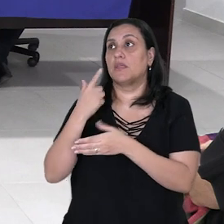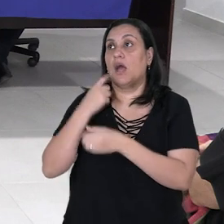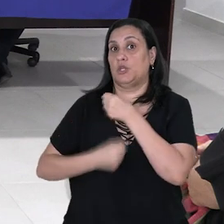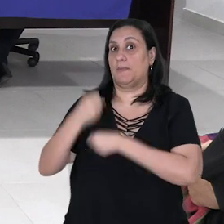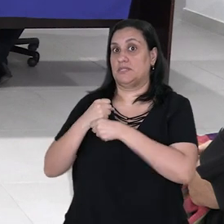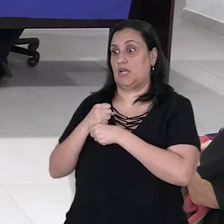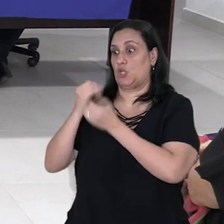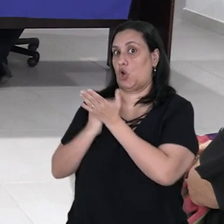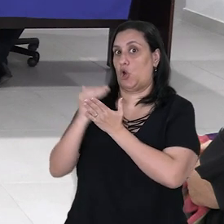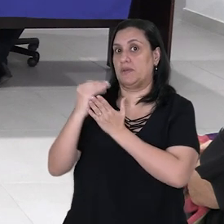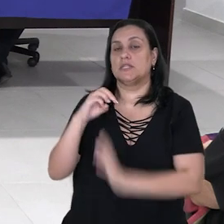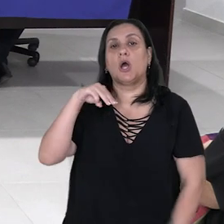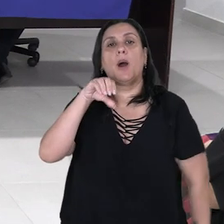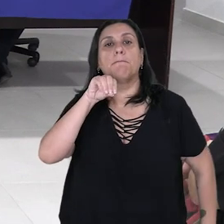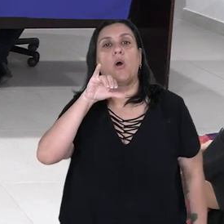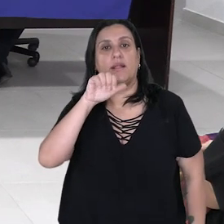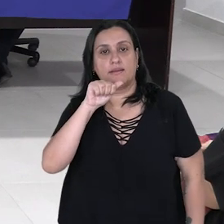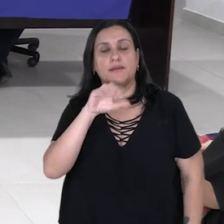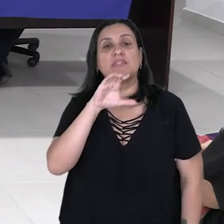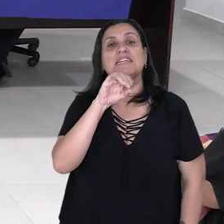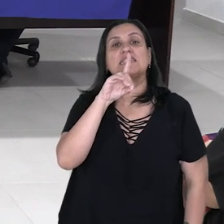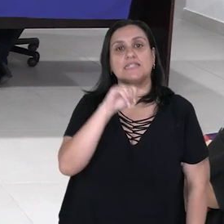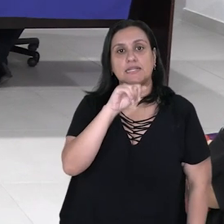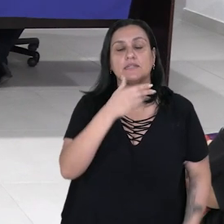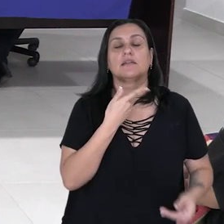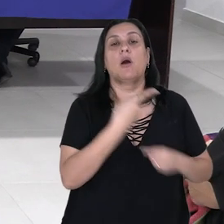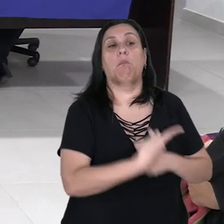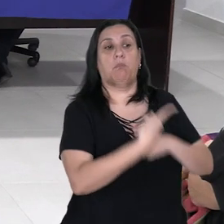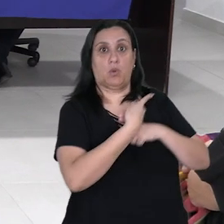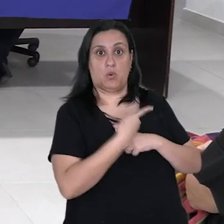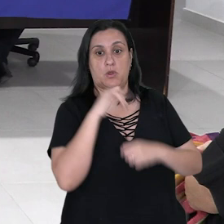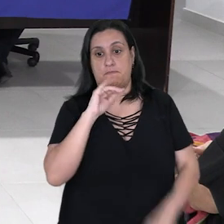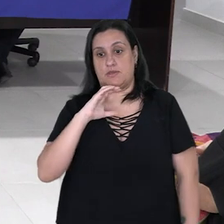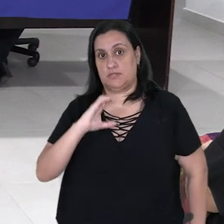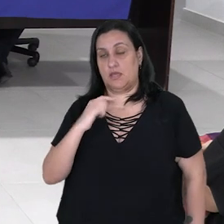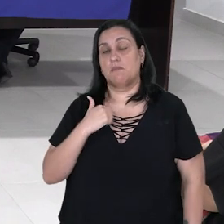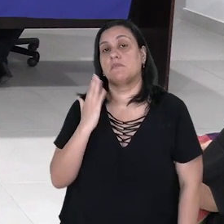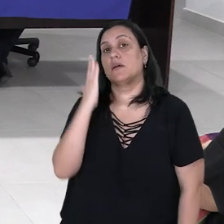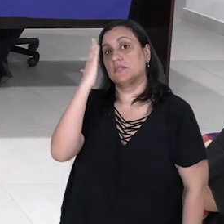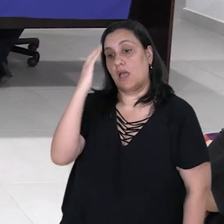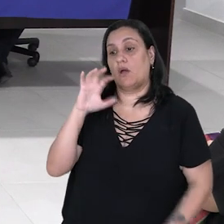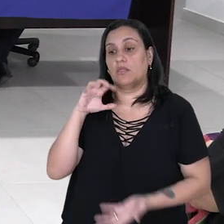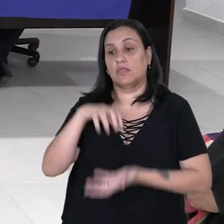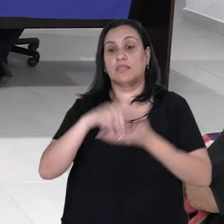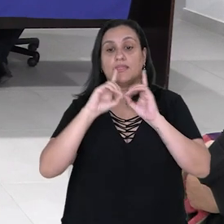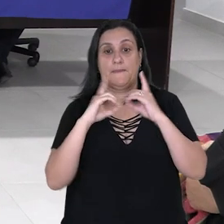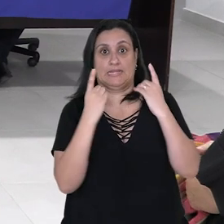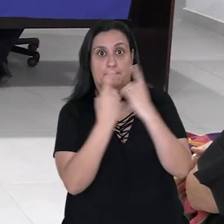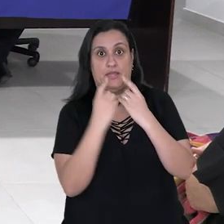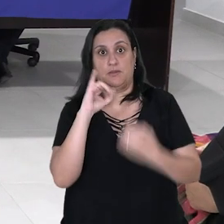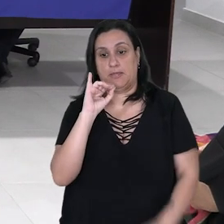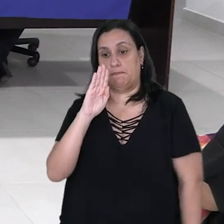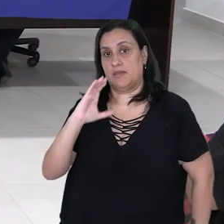passado, quando a Mônica e a Cida procuraram o departamento técnico especializado, que um dos departamentos do Instituto,